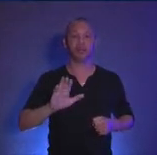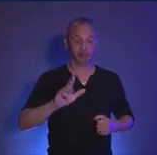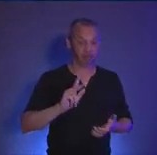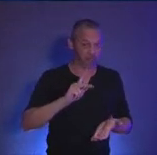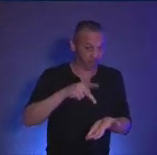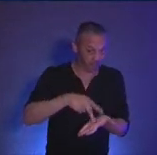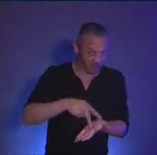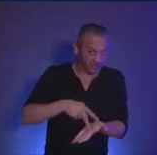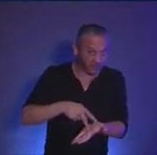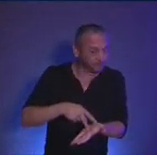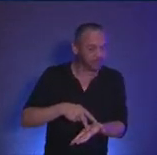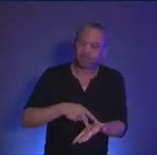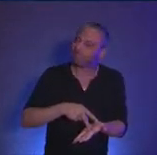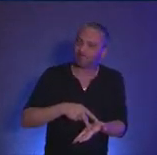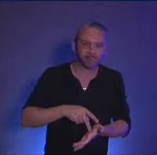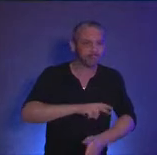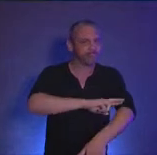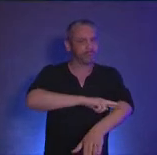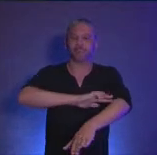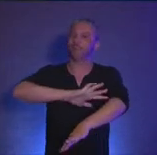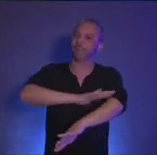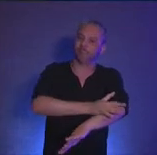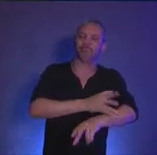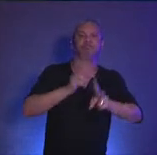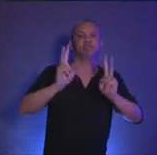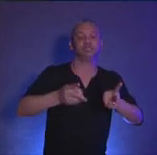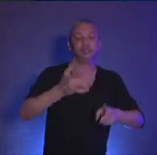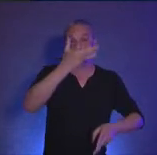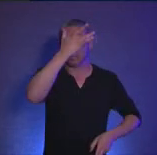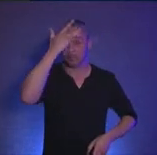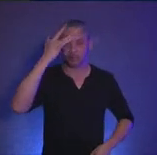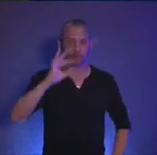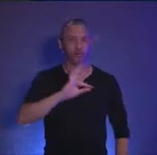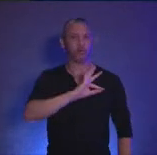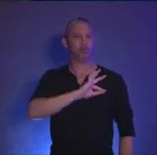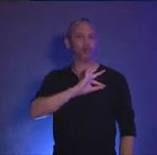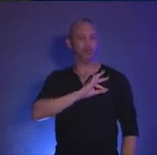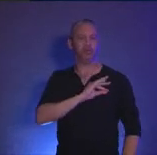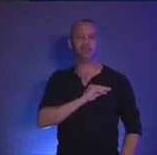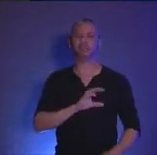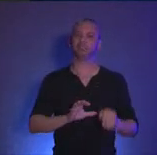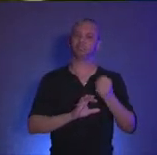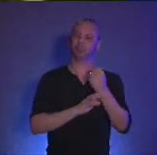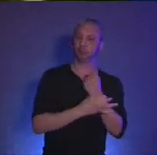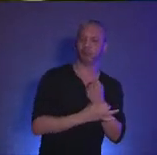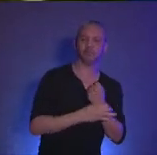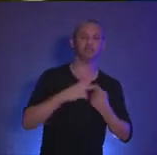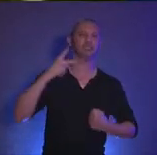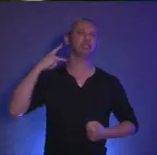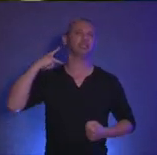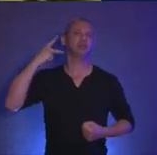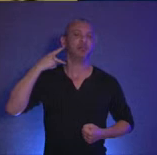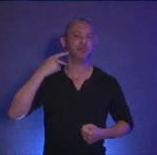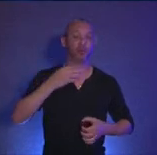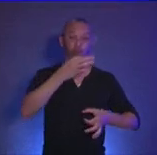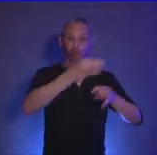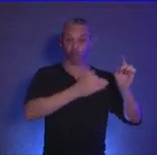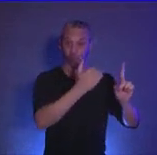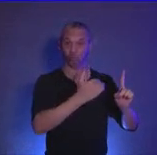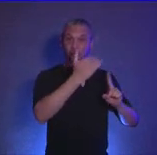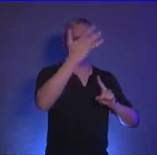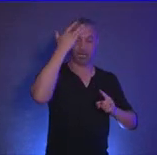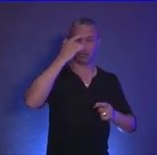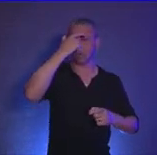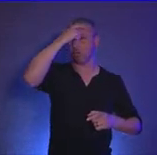prática, prevalece o racismo. Os agentes de segurança, os promotores do Ministério Público e os juízes consideram que nosso